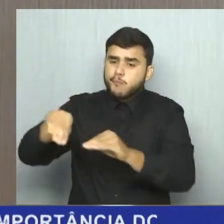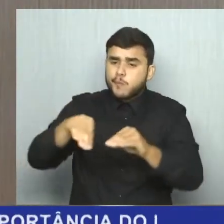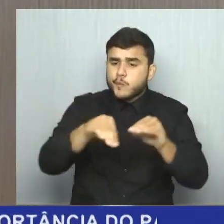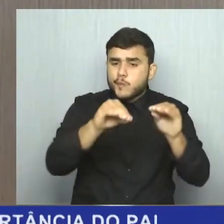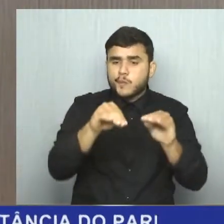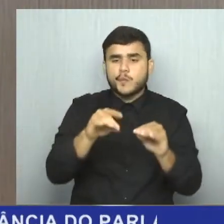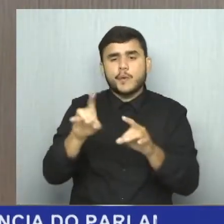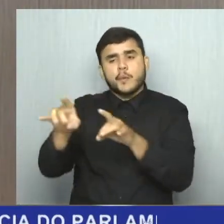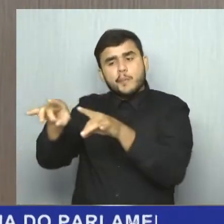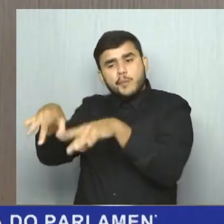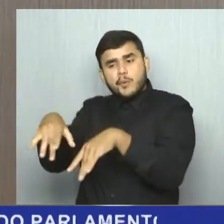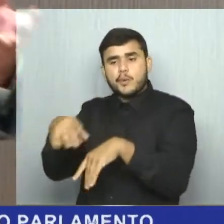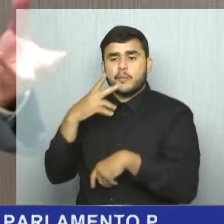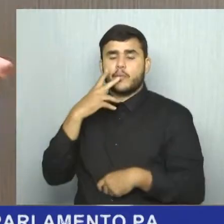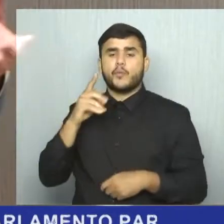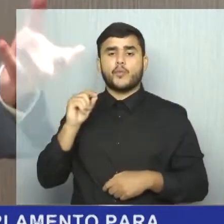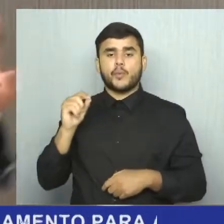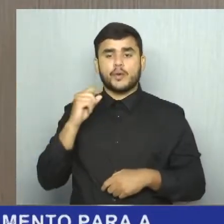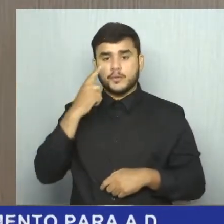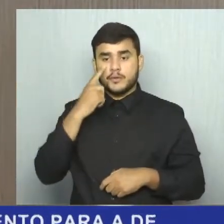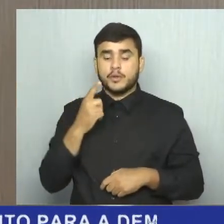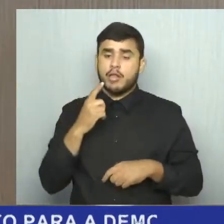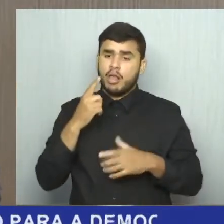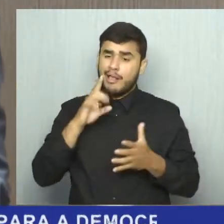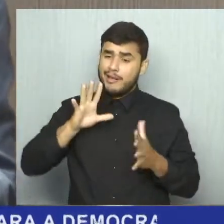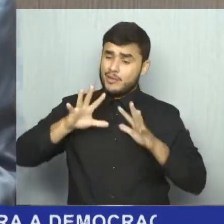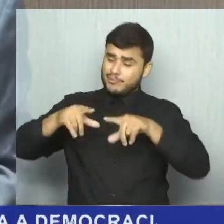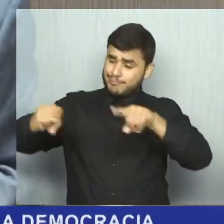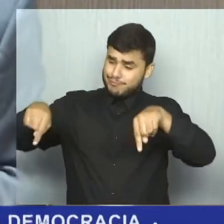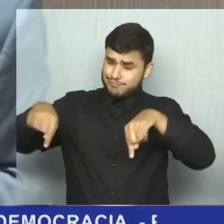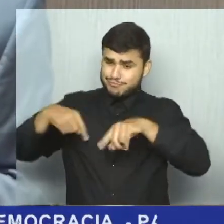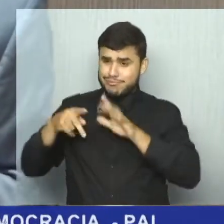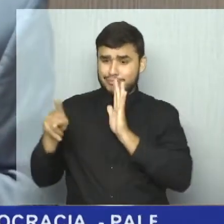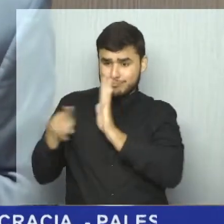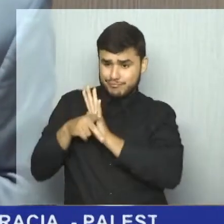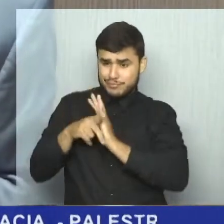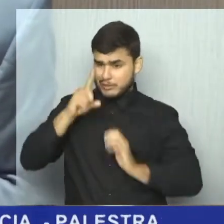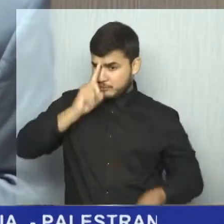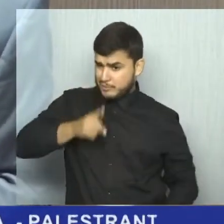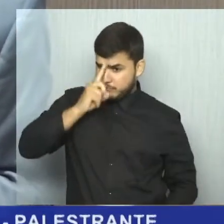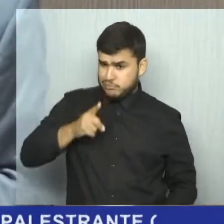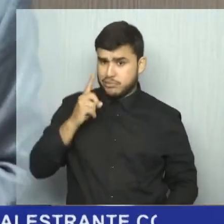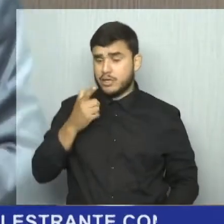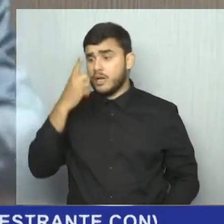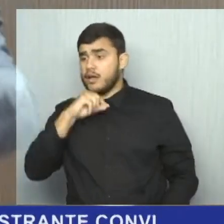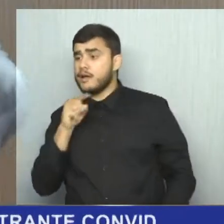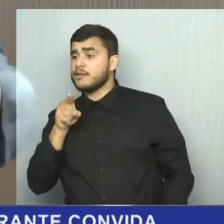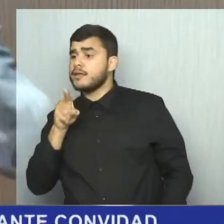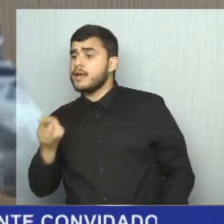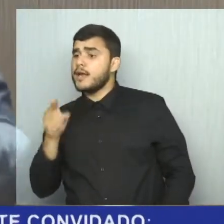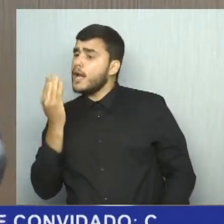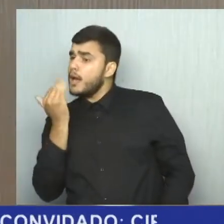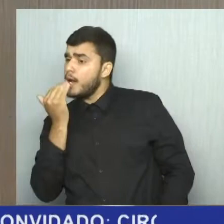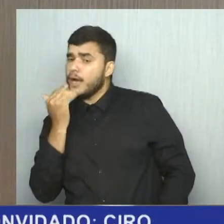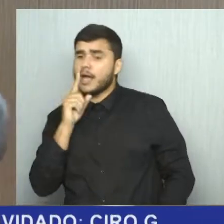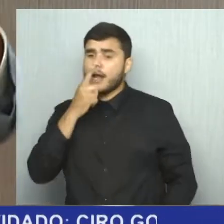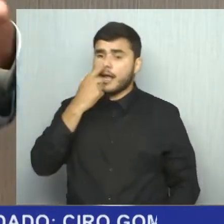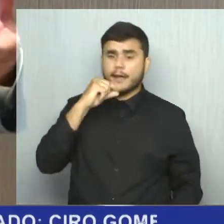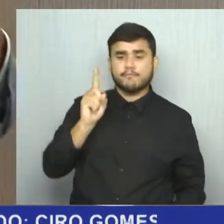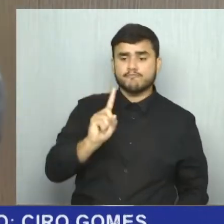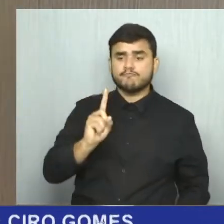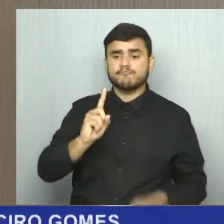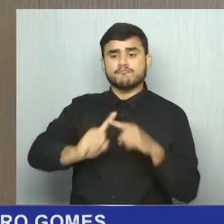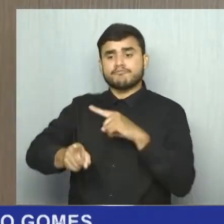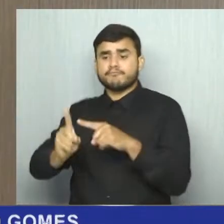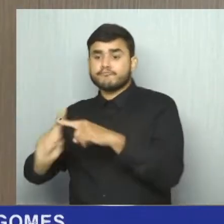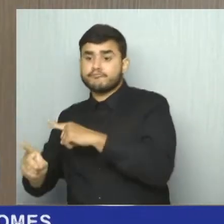se subjugar ao feudalismo, que controlava com mão de aço quem podia comer e quem não podia comer, porque outorgava ou não outorgava o